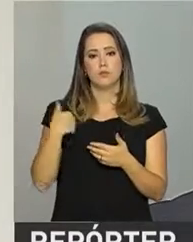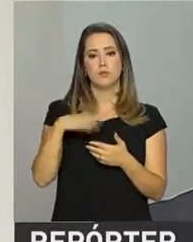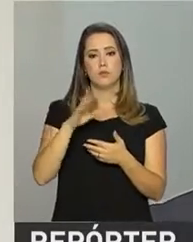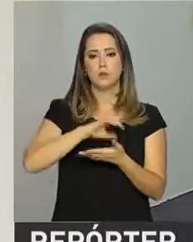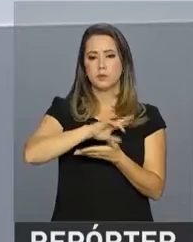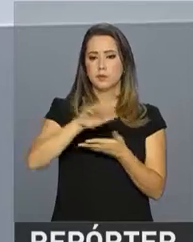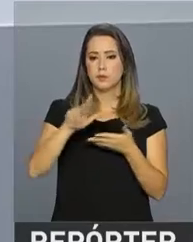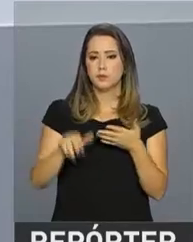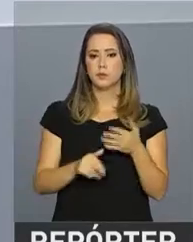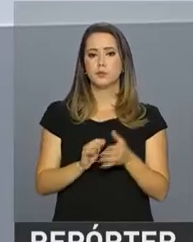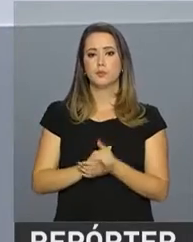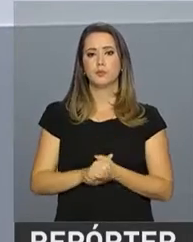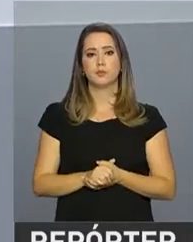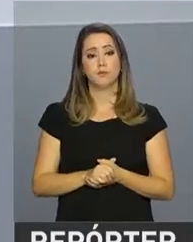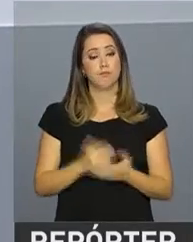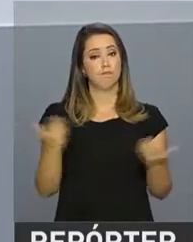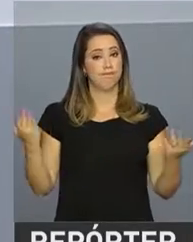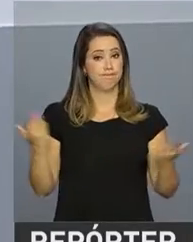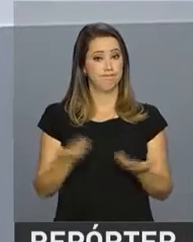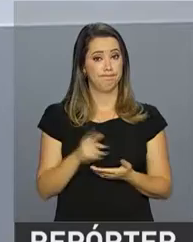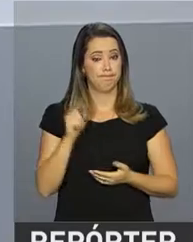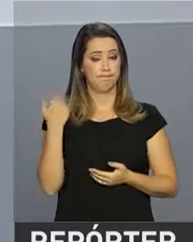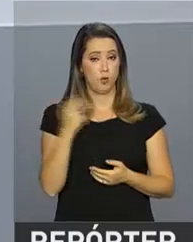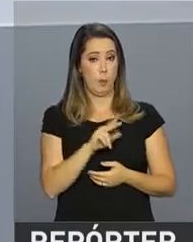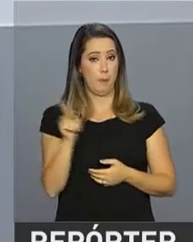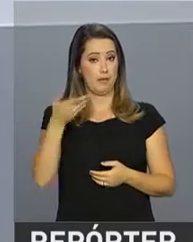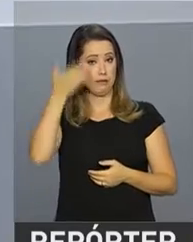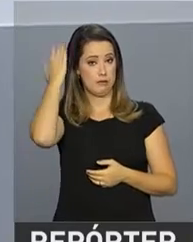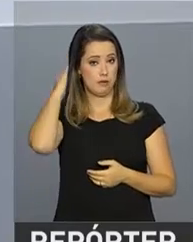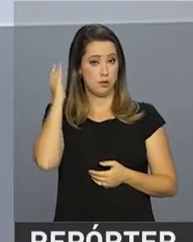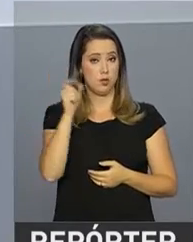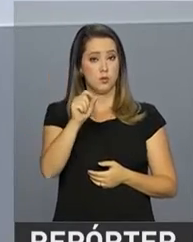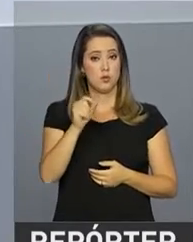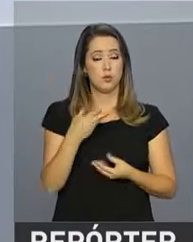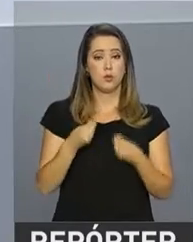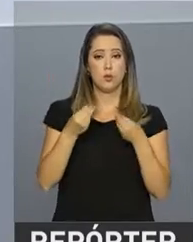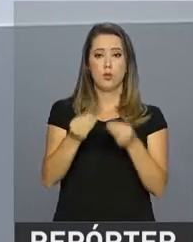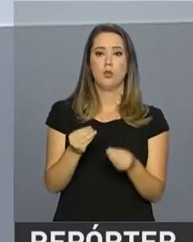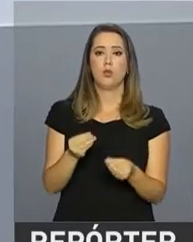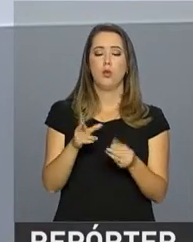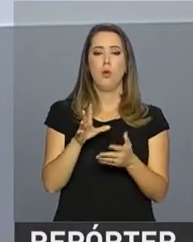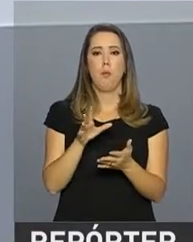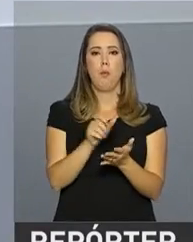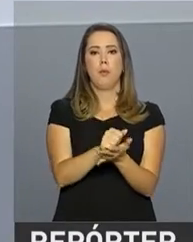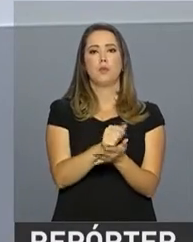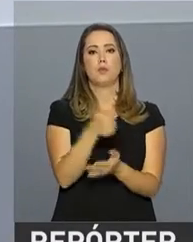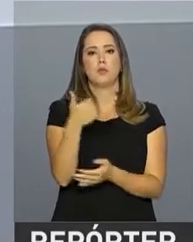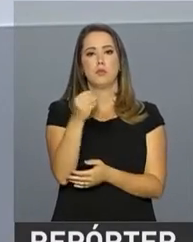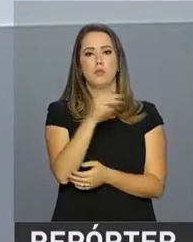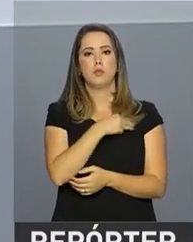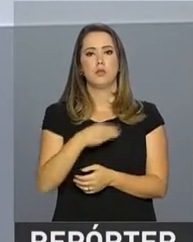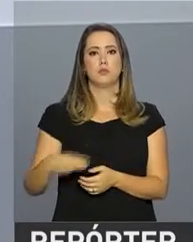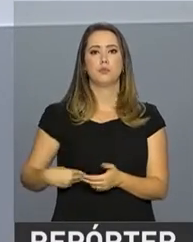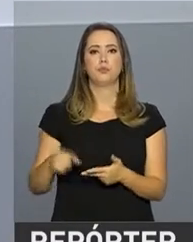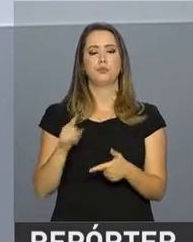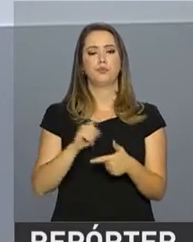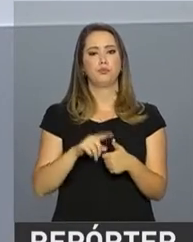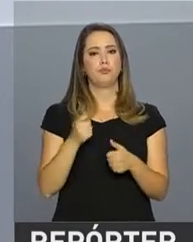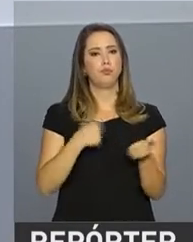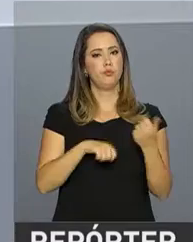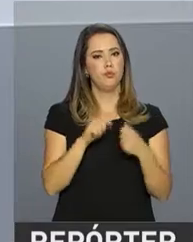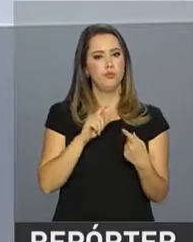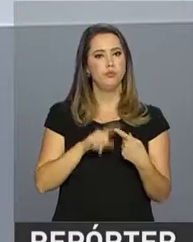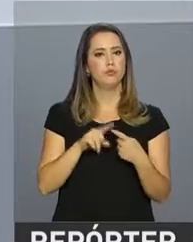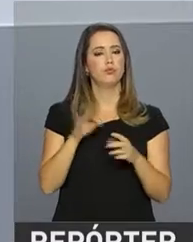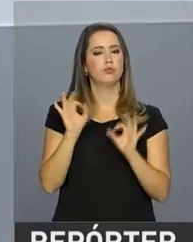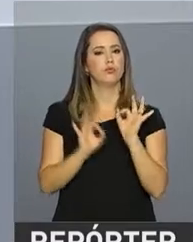plural agora há pouco o presidente michel temer deu posse a dez ministros entre eles o da fazenda eduardo guardiã